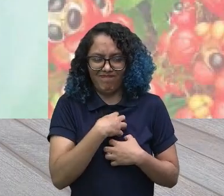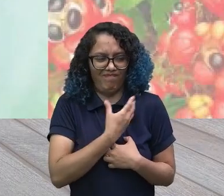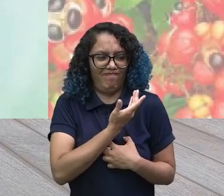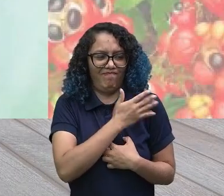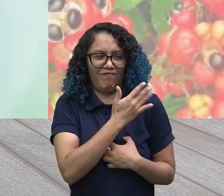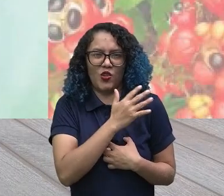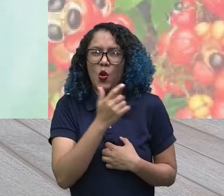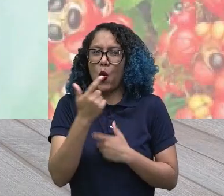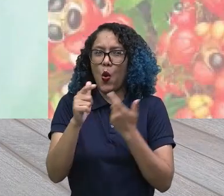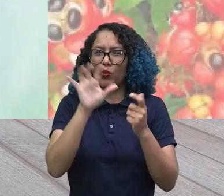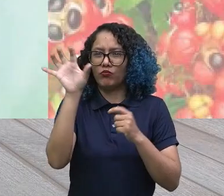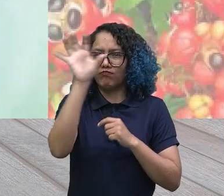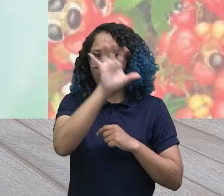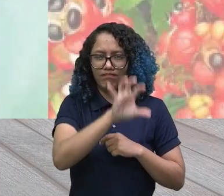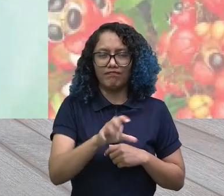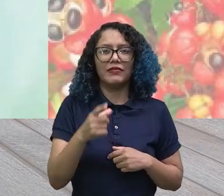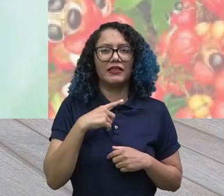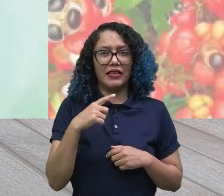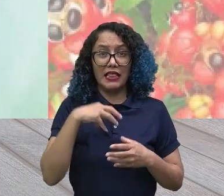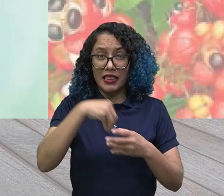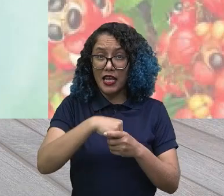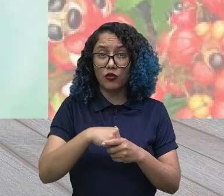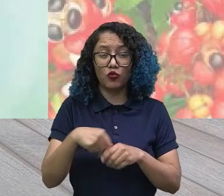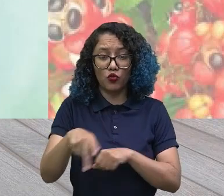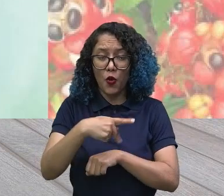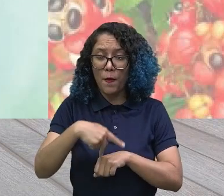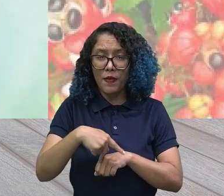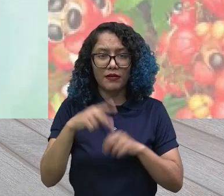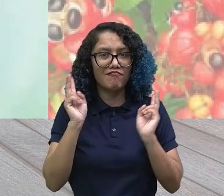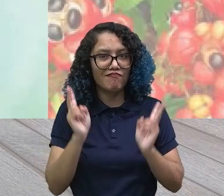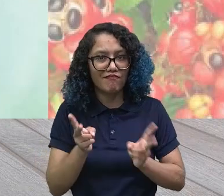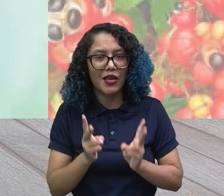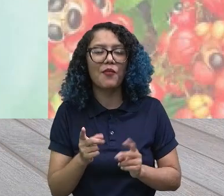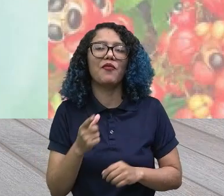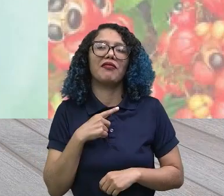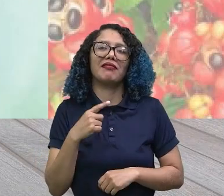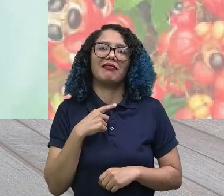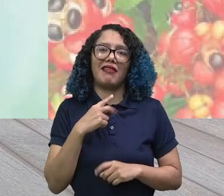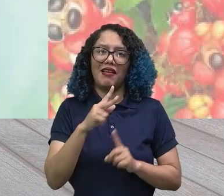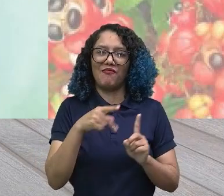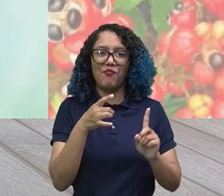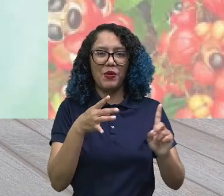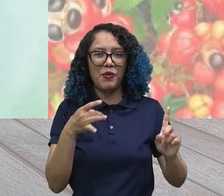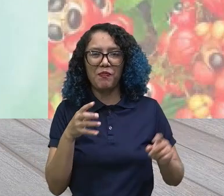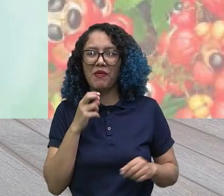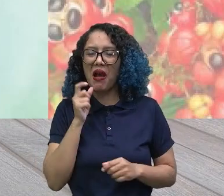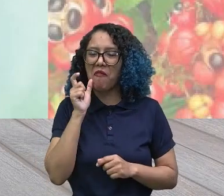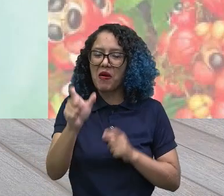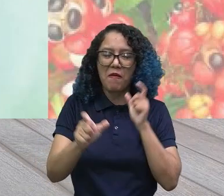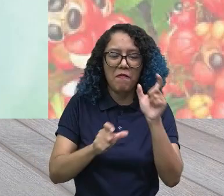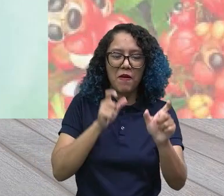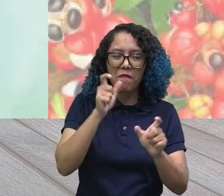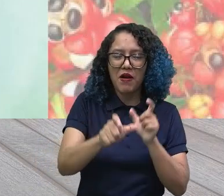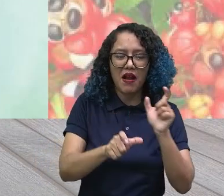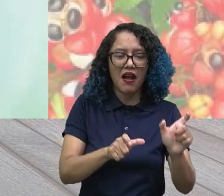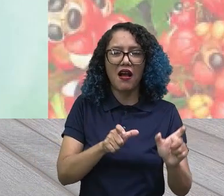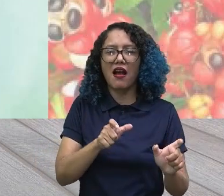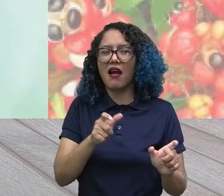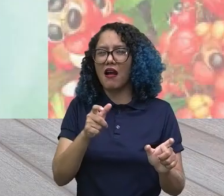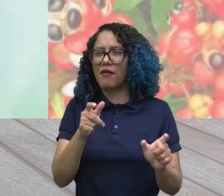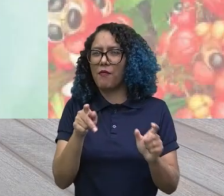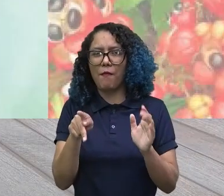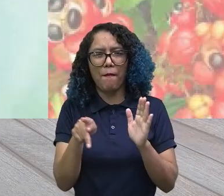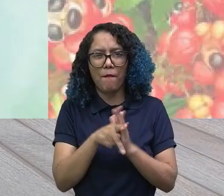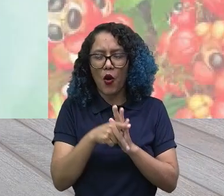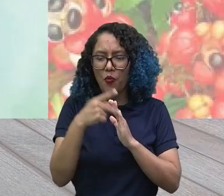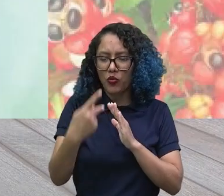outras regiões, pior que dentro do próprio país, né? As pessoas xingando outra porque não cabe naquele lugar,